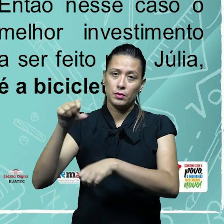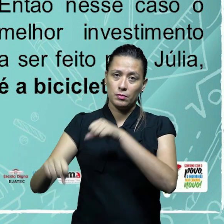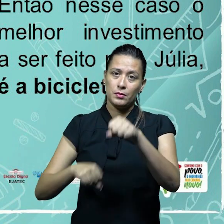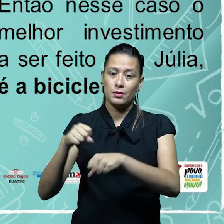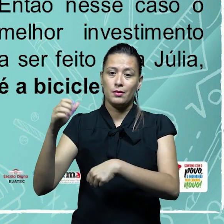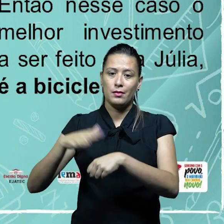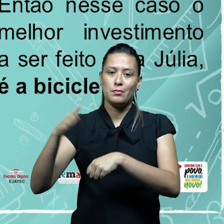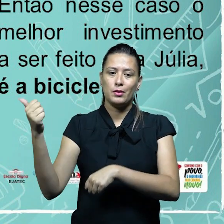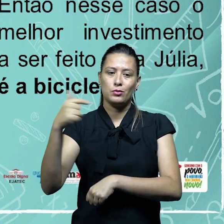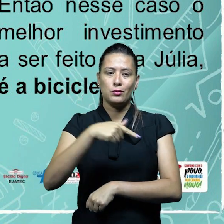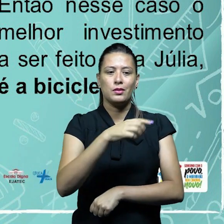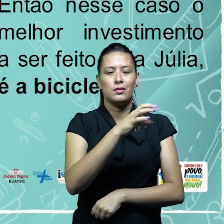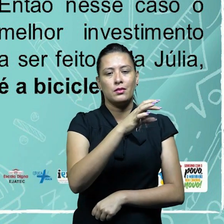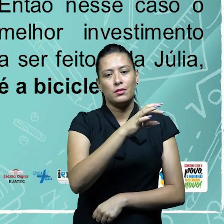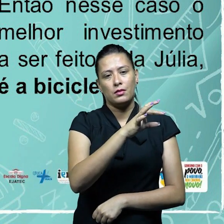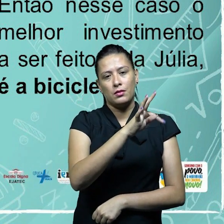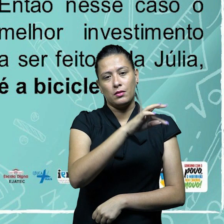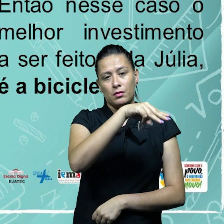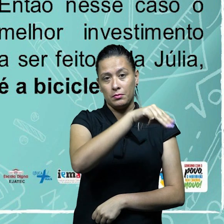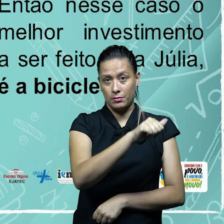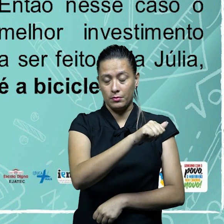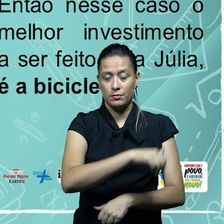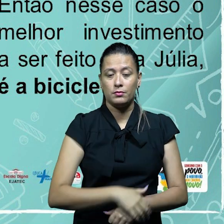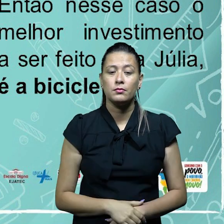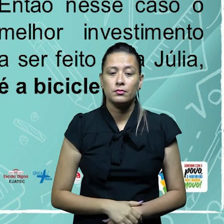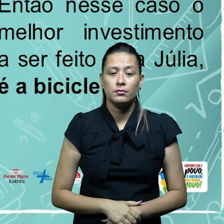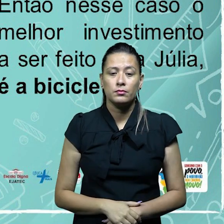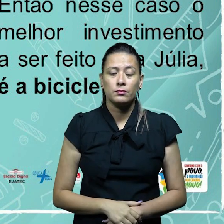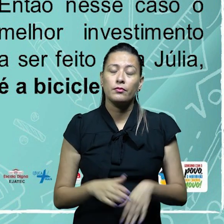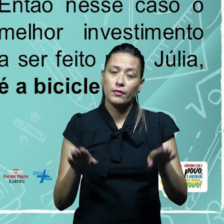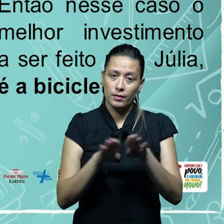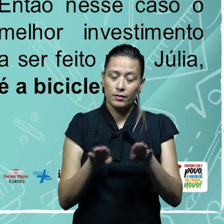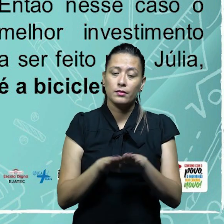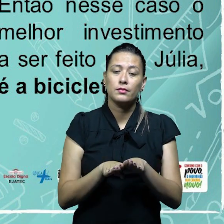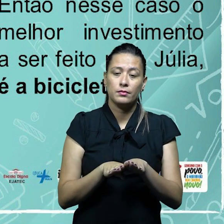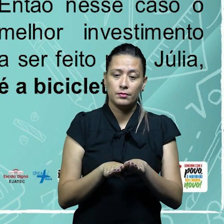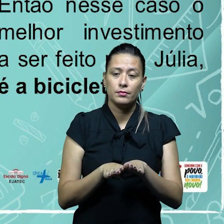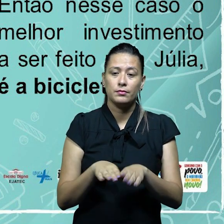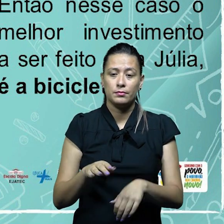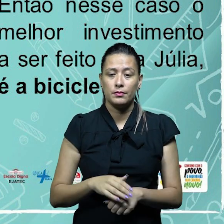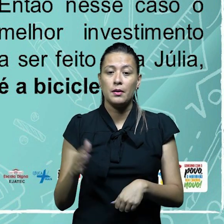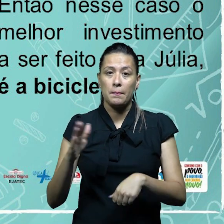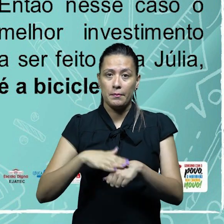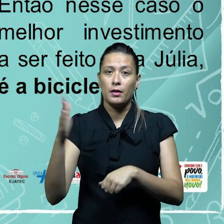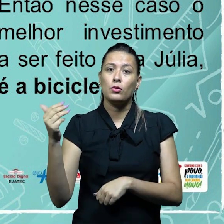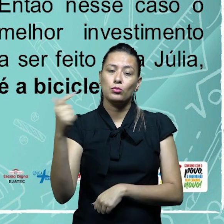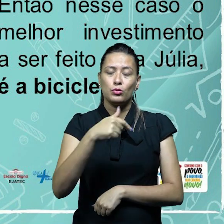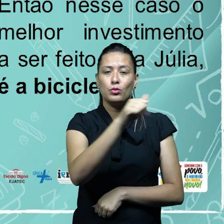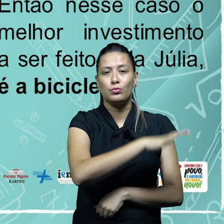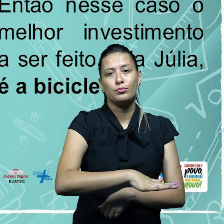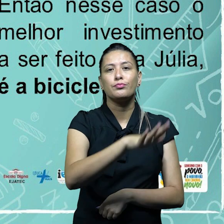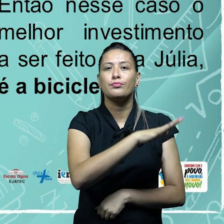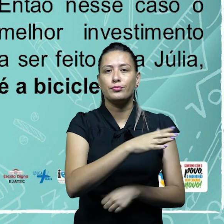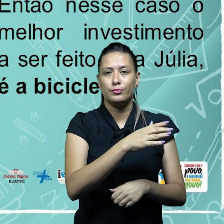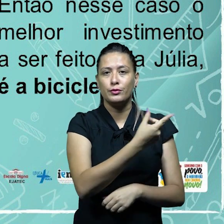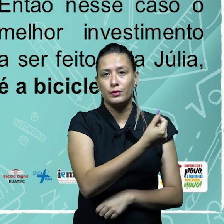para ajudá-la, para saber qual é o melhor investimento dela. Ó. Ou seja, depois de nós fazermos todas essas análises, nós vamos conseguir chegar à